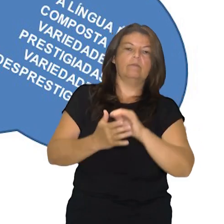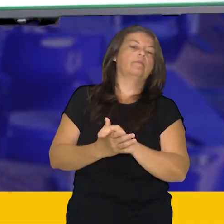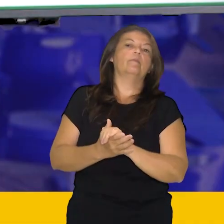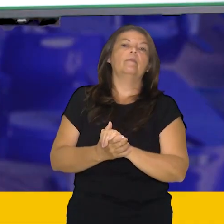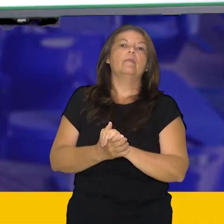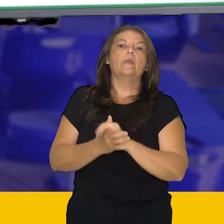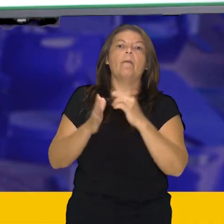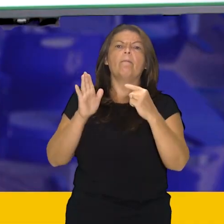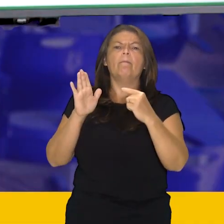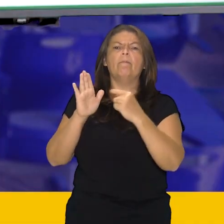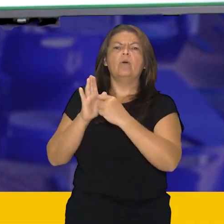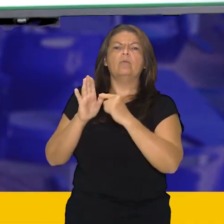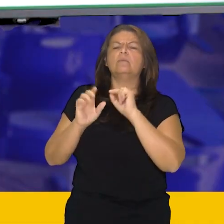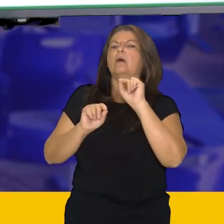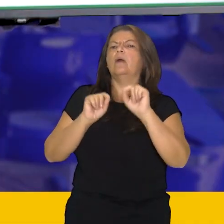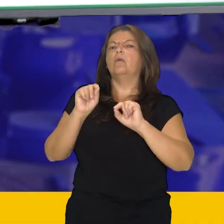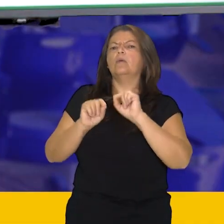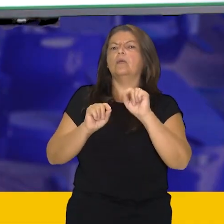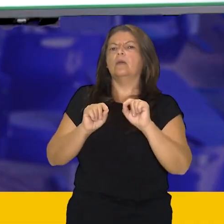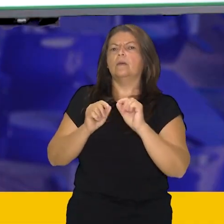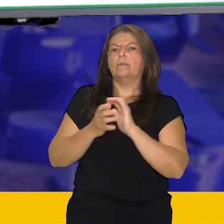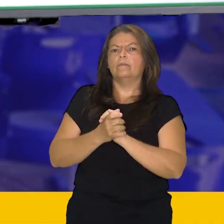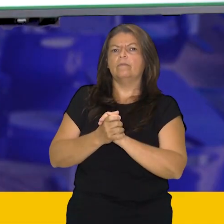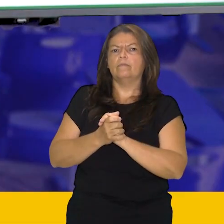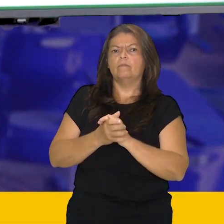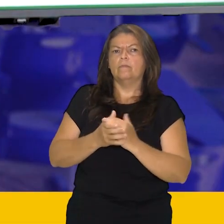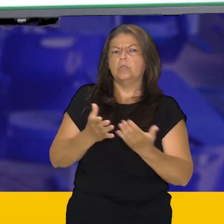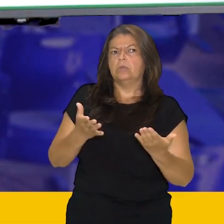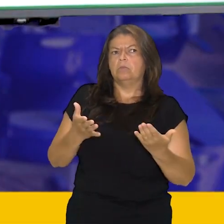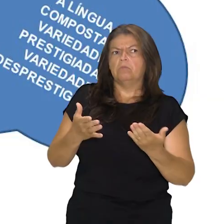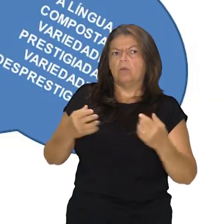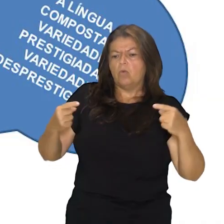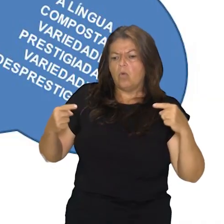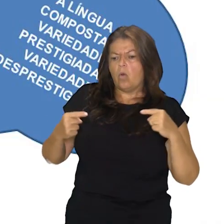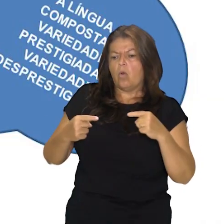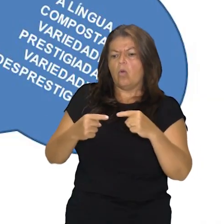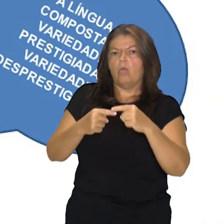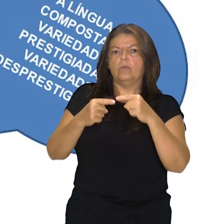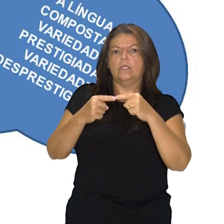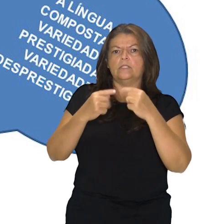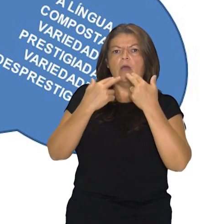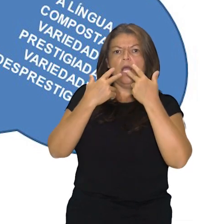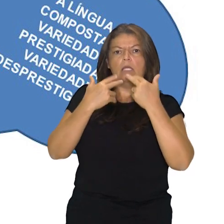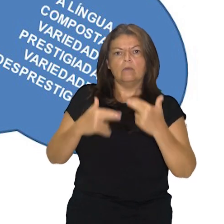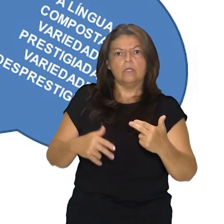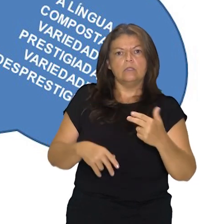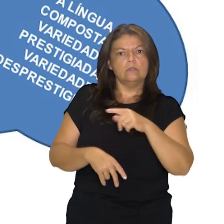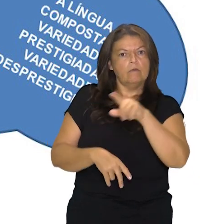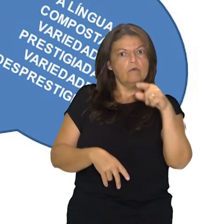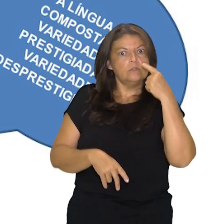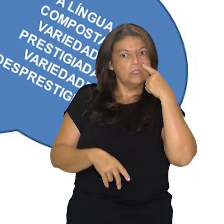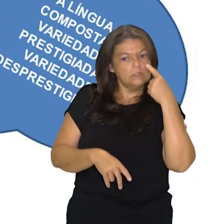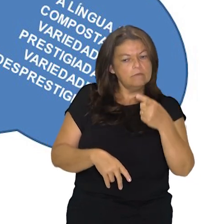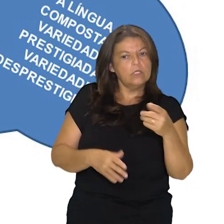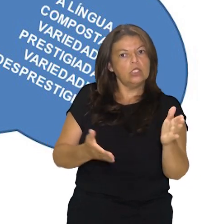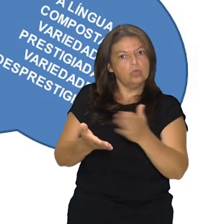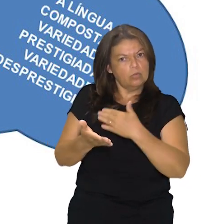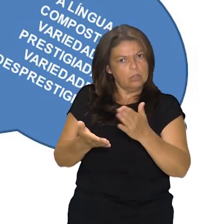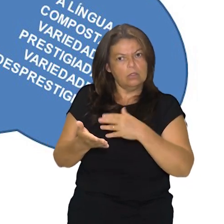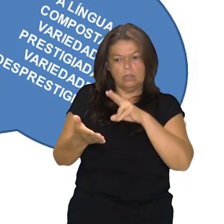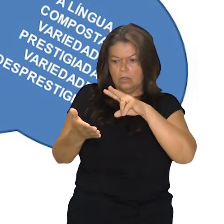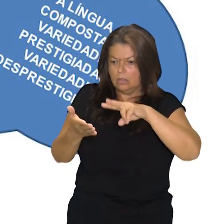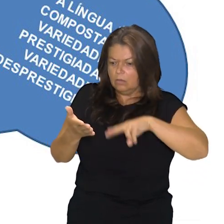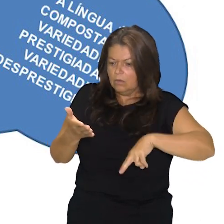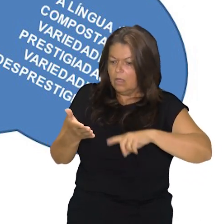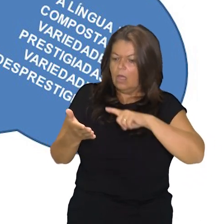aqui é: o que é a adequação linguística? Vocês viram no estudo do livro que existem várias